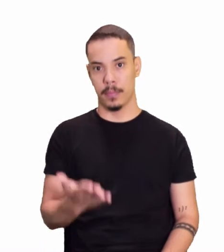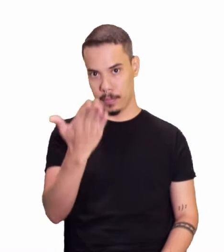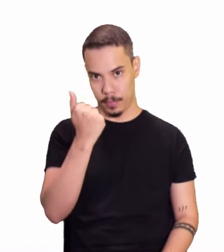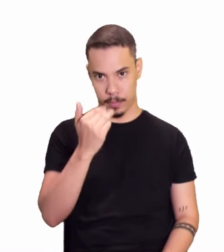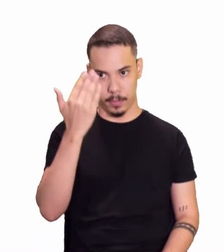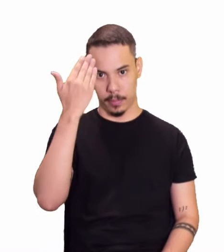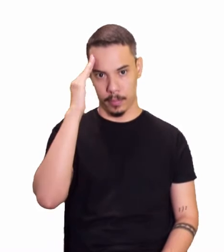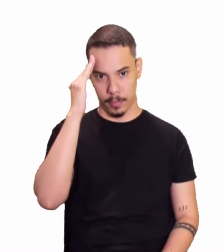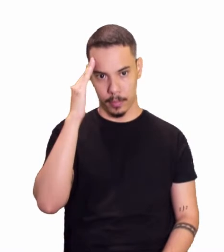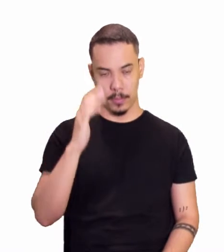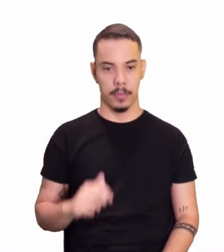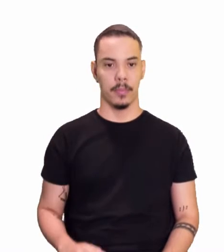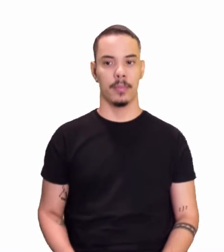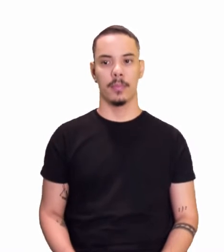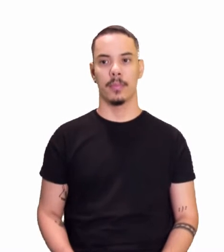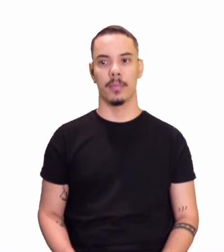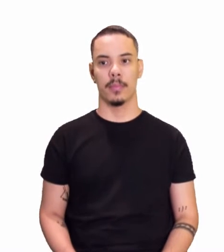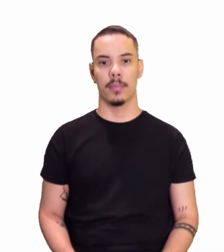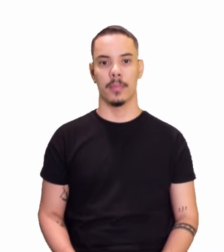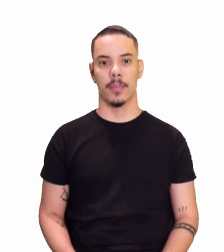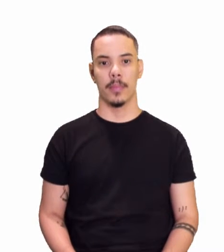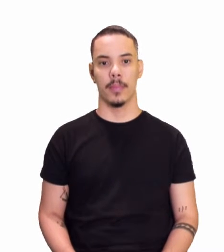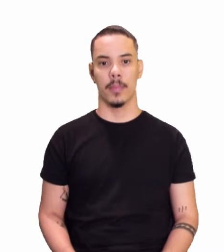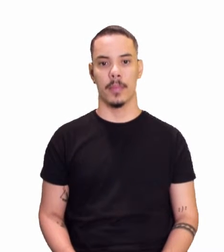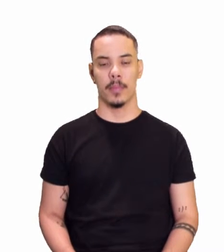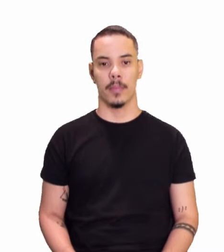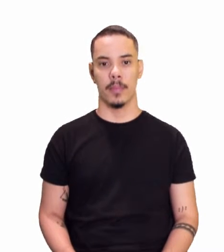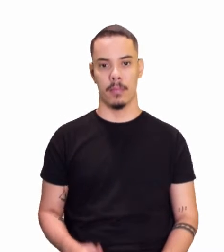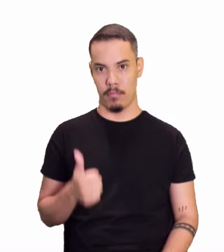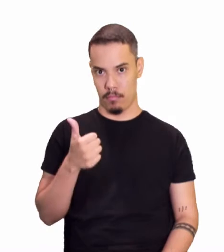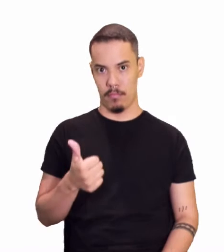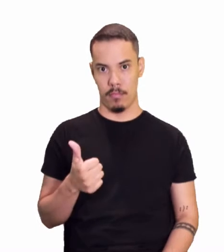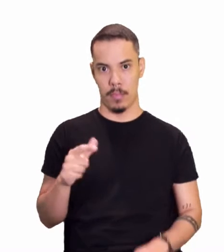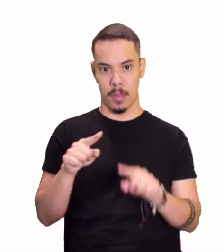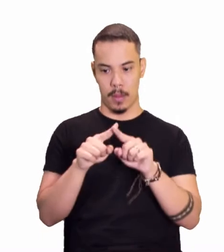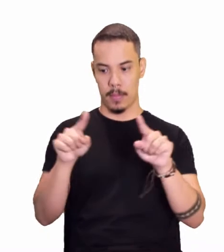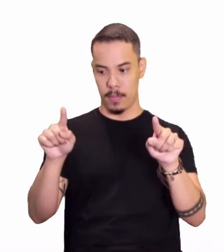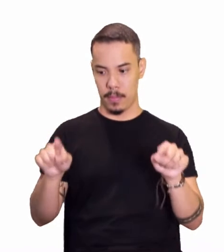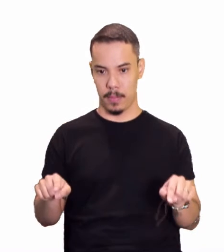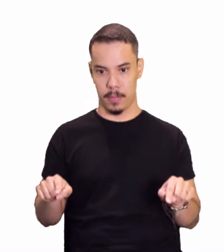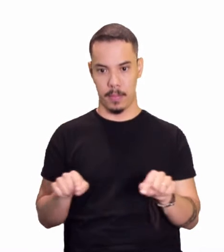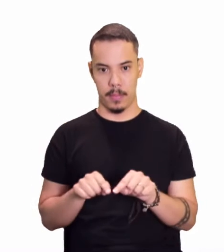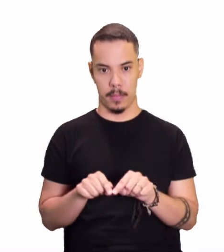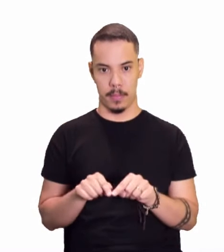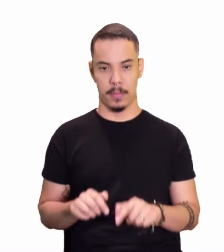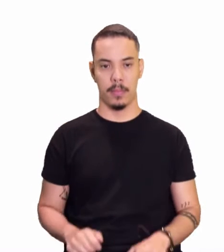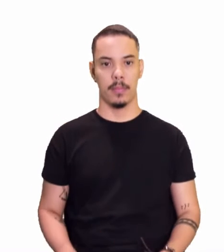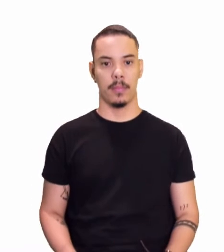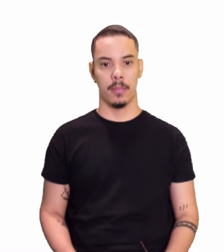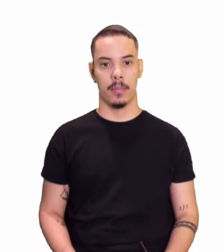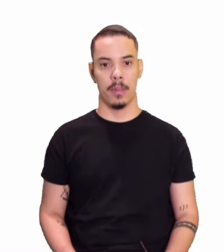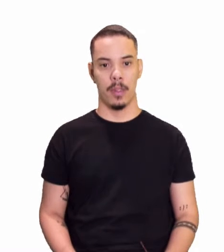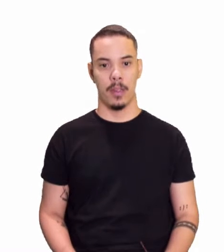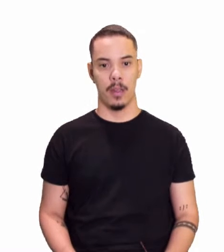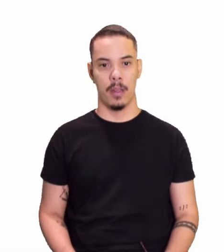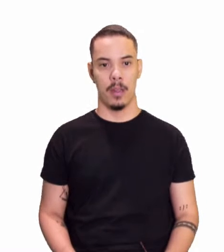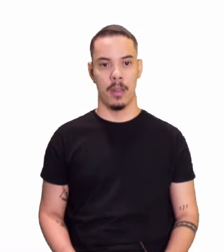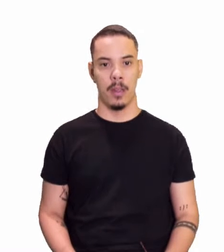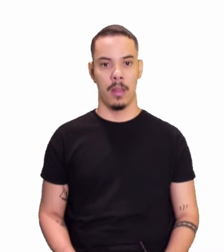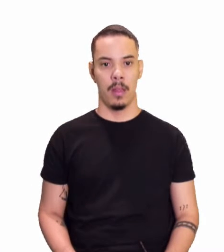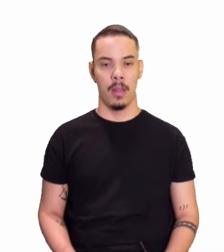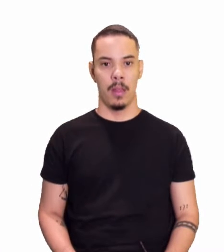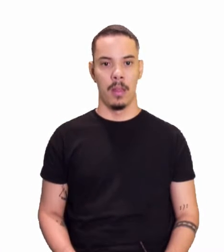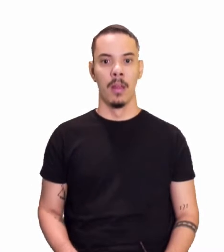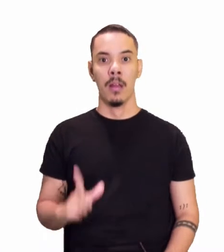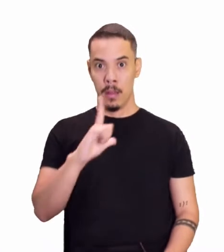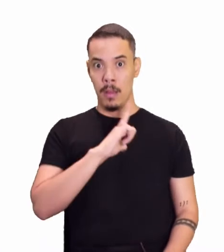vamos à leitura aqui, a compreensão. Assim, a caixinha, né? O quadrado, a imagem, que